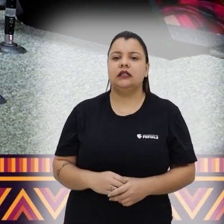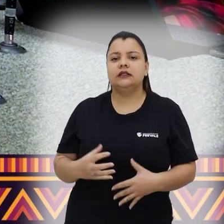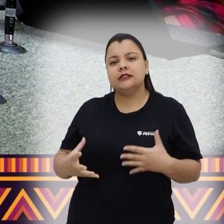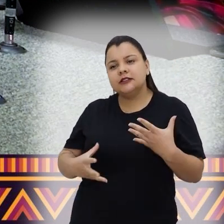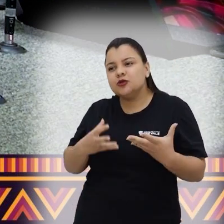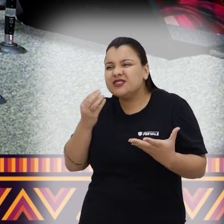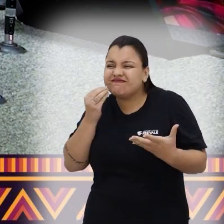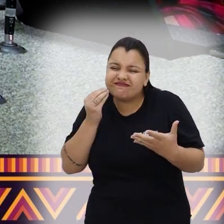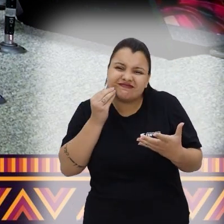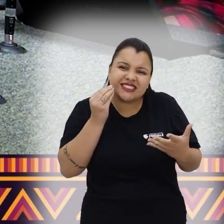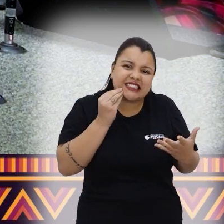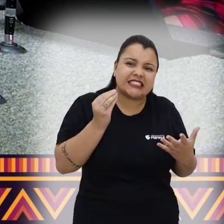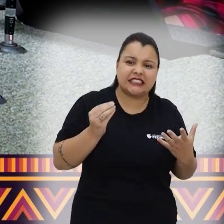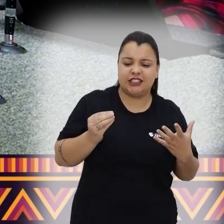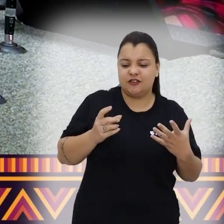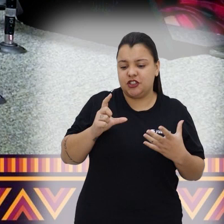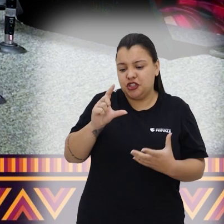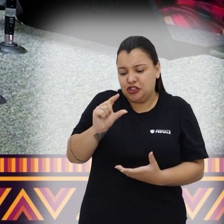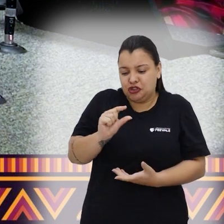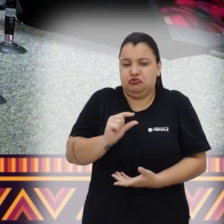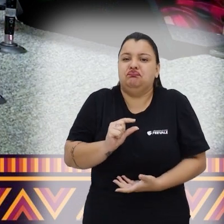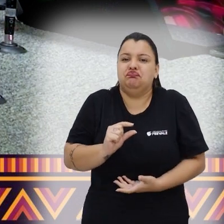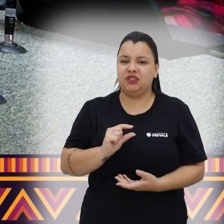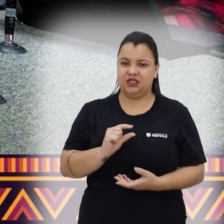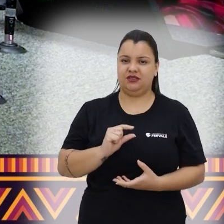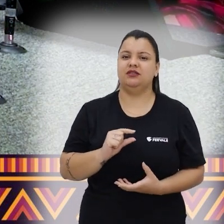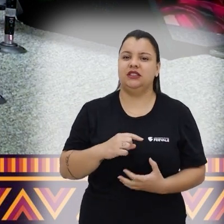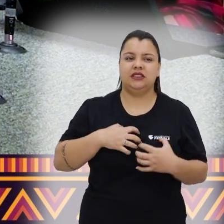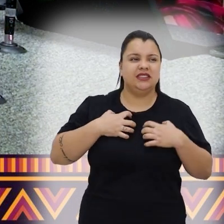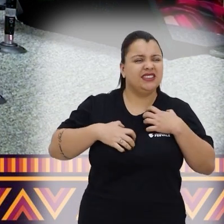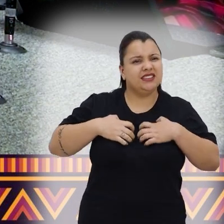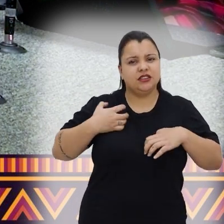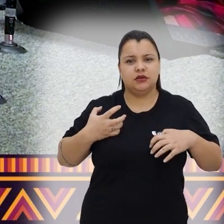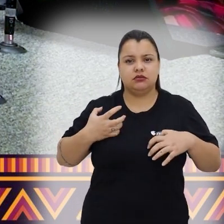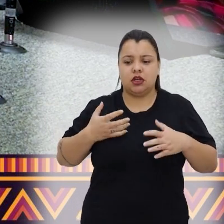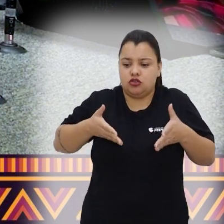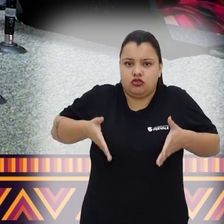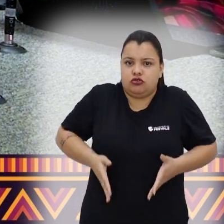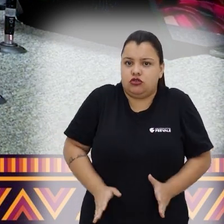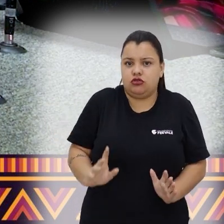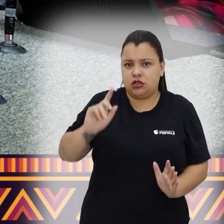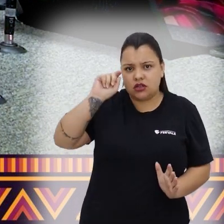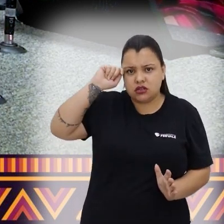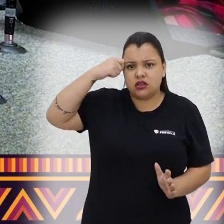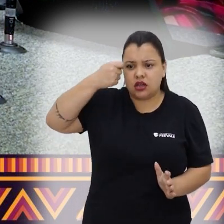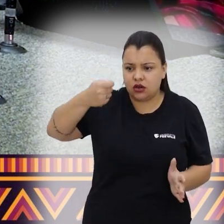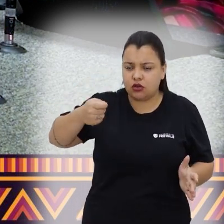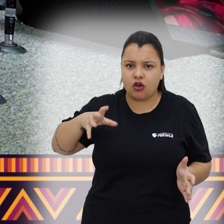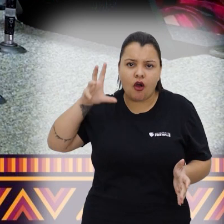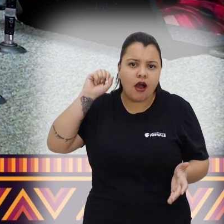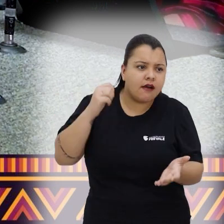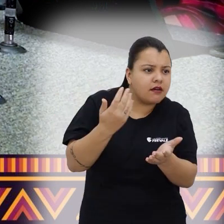de atenuar o sofrimento do sujeito, né? Então, negro, a gente nasce negro, a gente nasce ouvindo samba, a